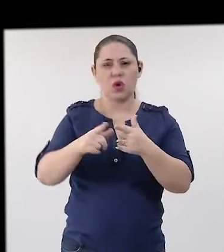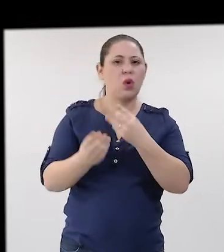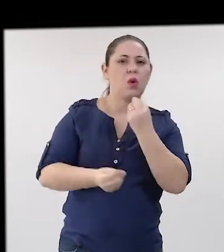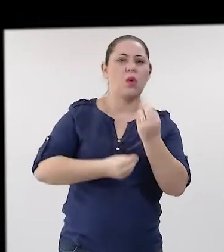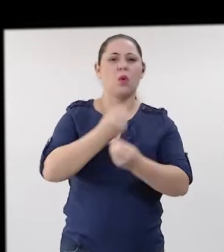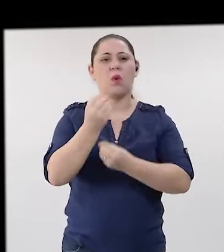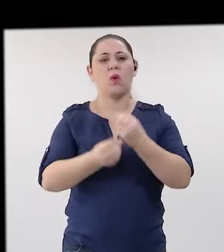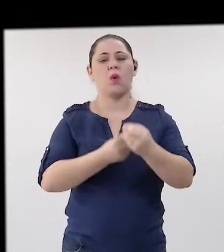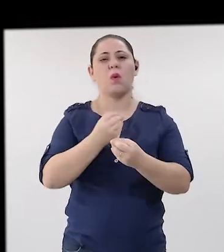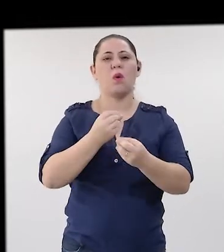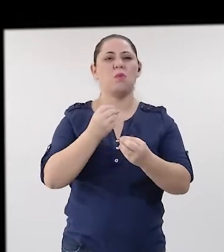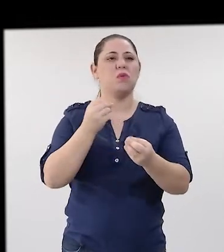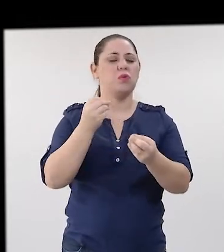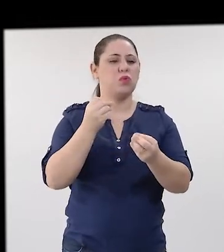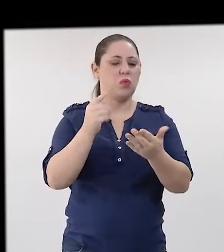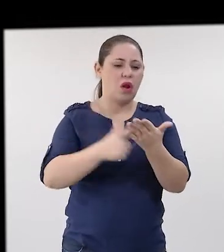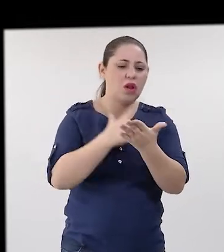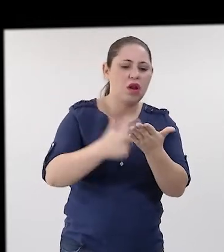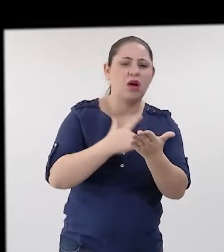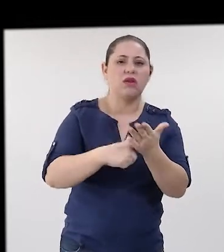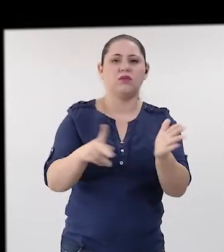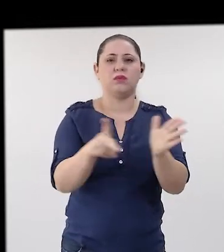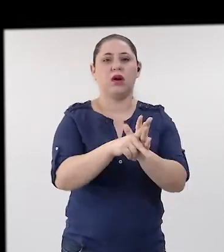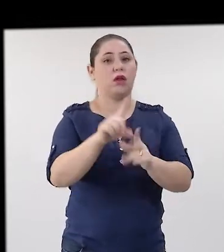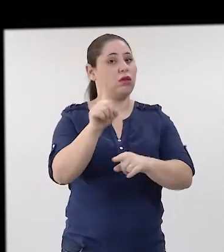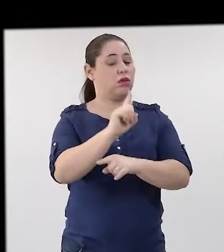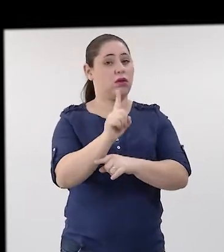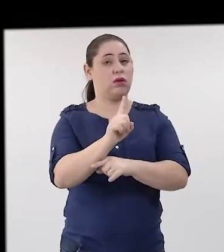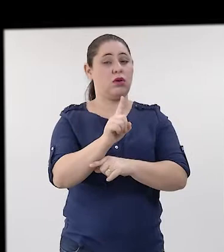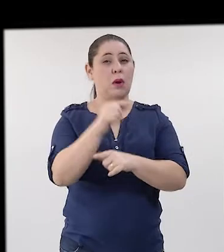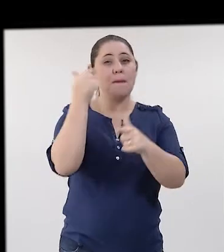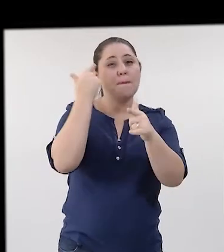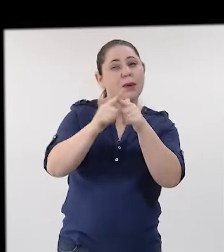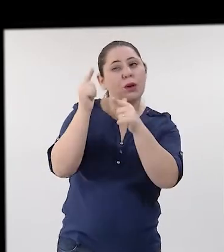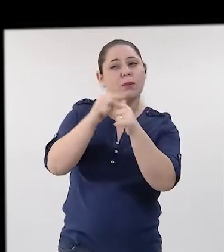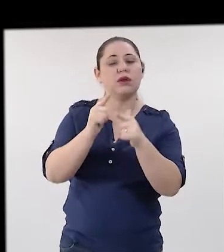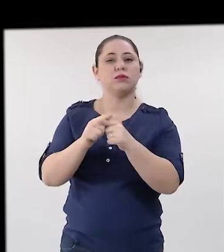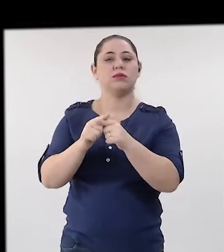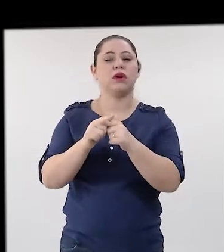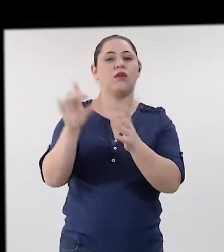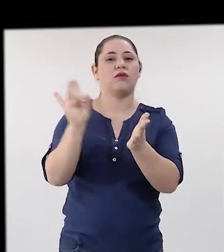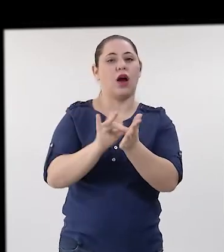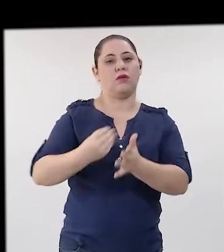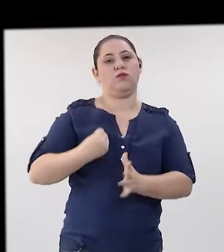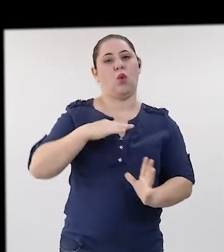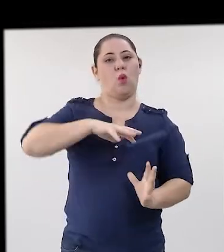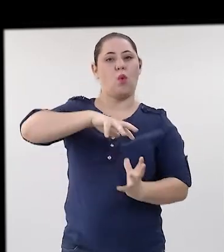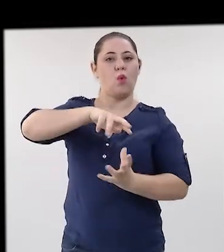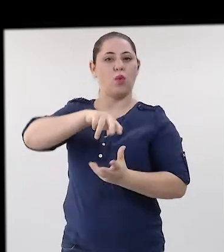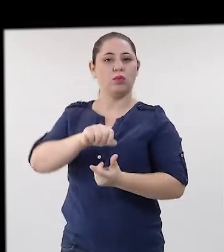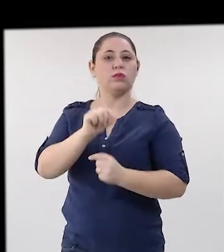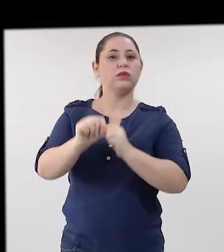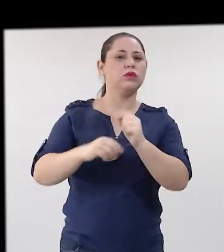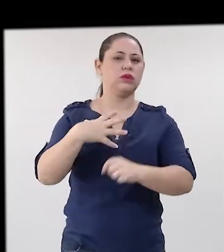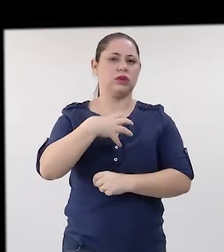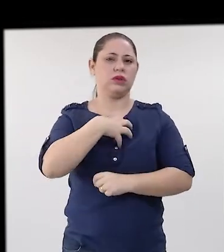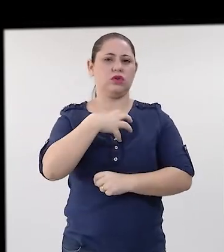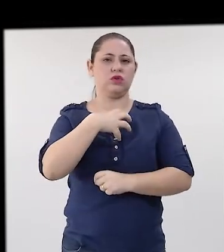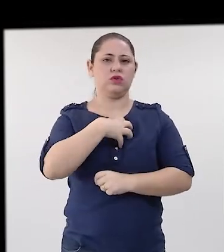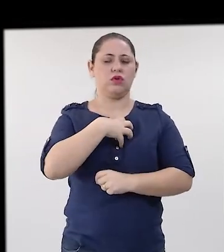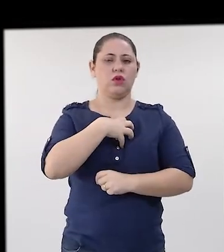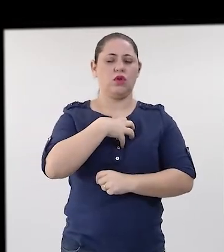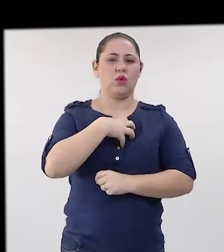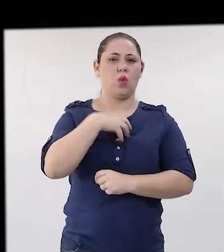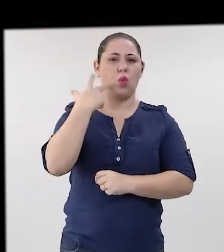ia lá e resolvesse como se fosse uma questão de um livro didático. A gente queria trazer problemáticas do mundo real para que eles se